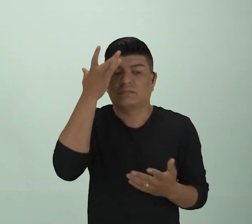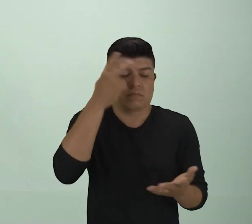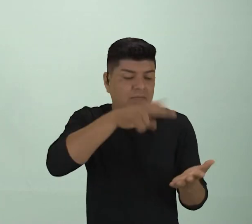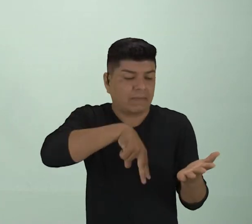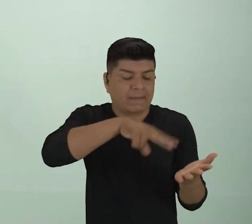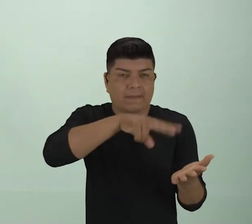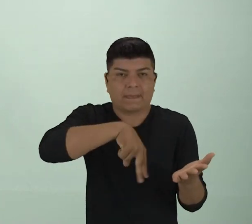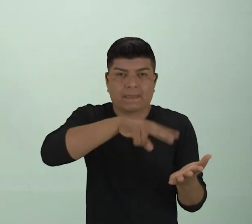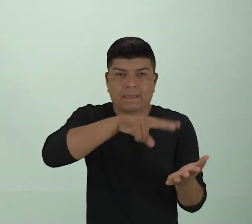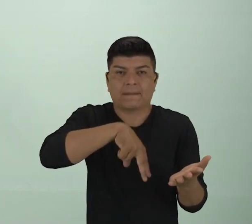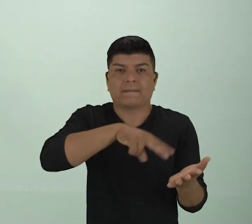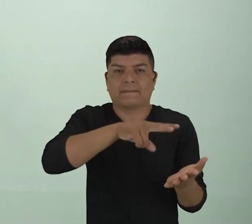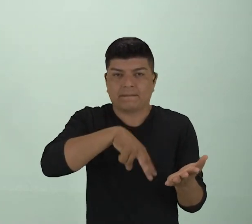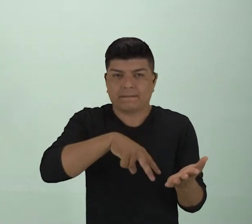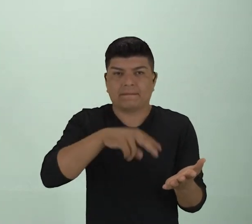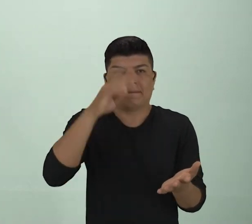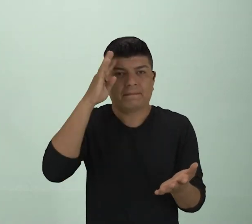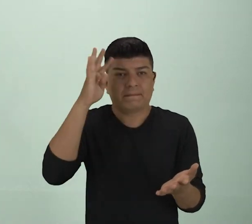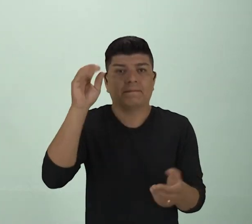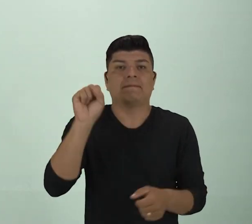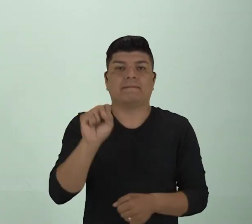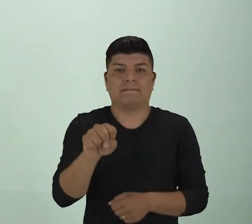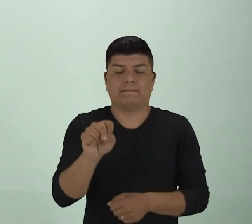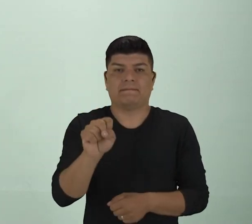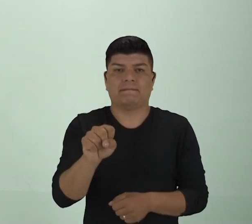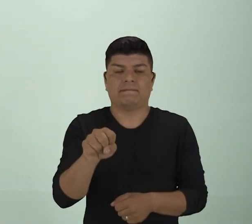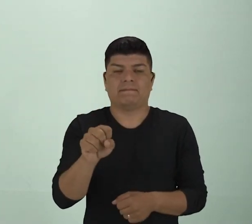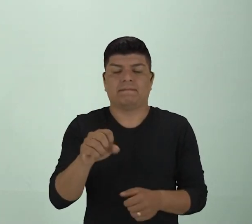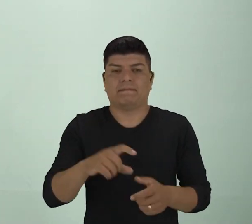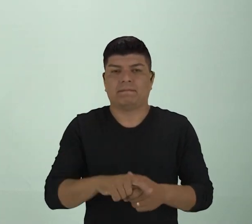sempre raciocinem assim, eles saiam